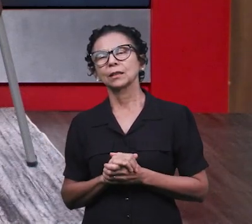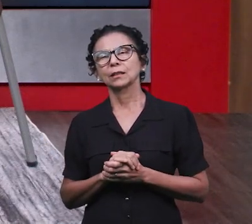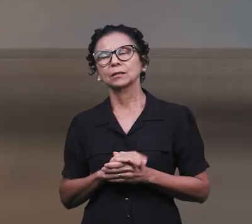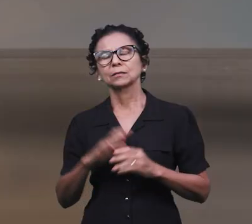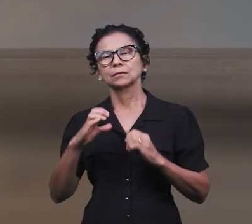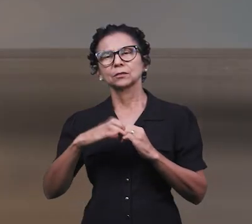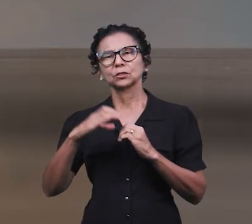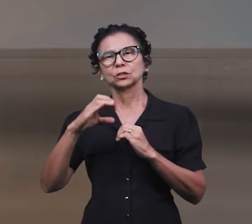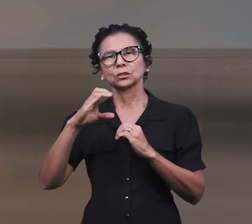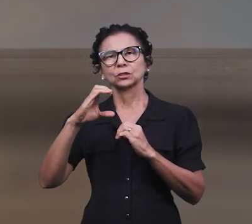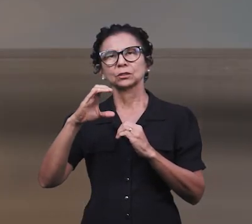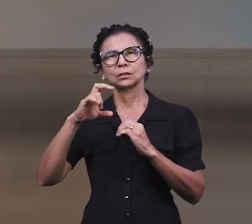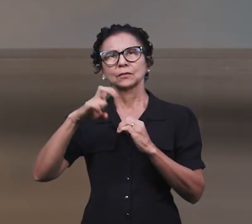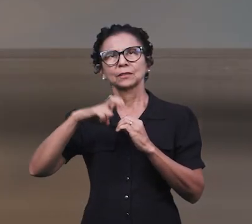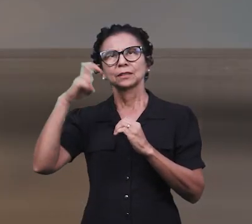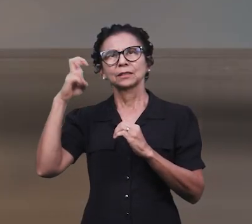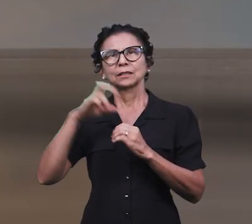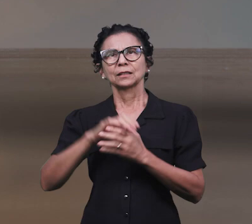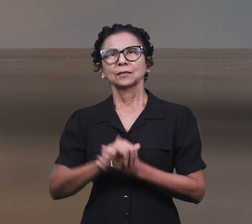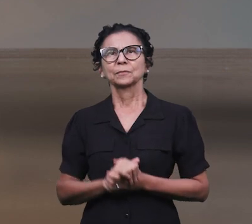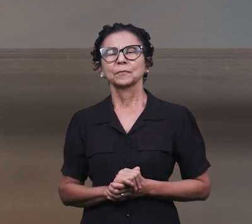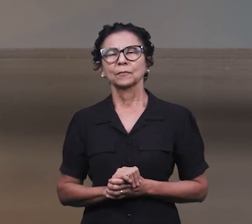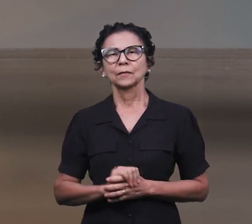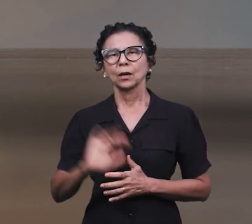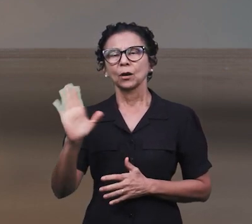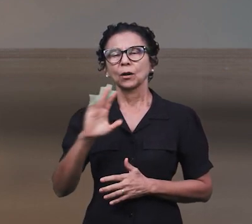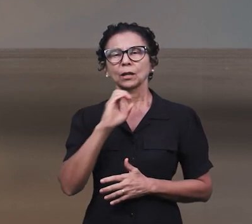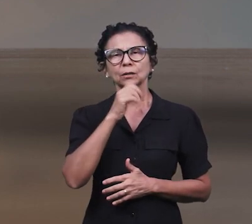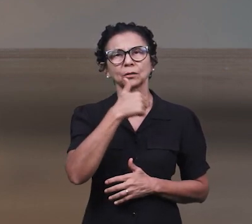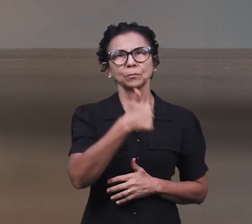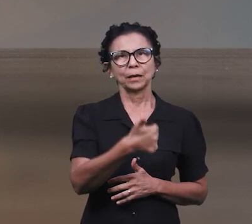agora. Olá, tudo bem?